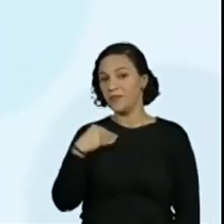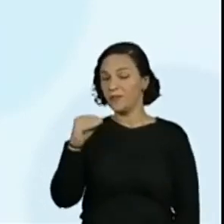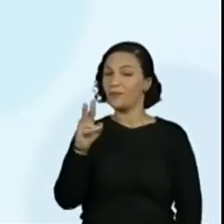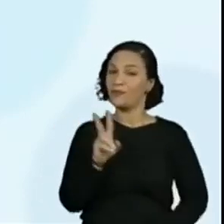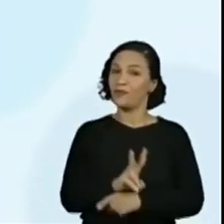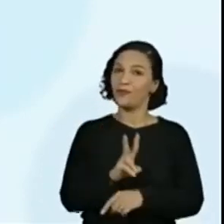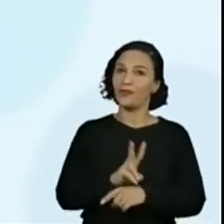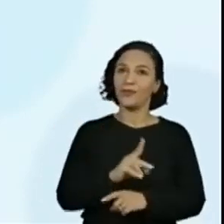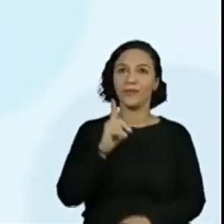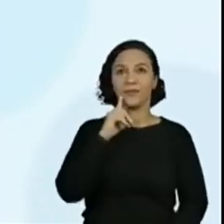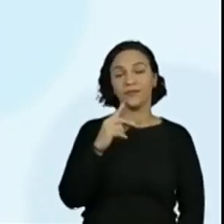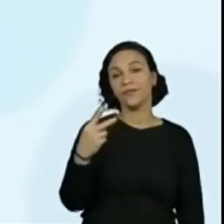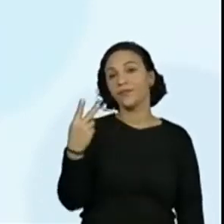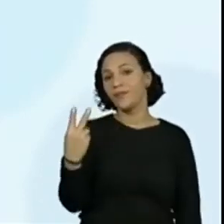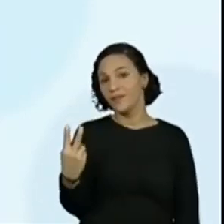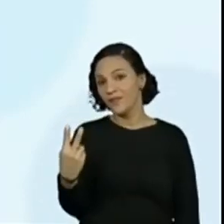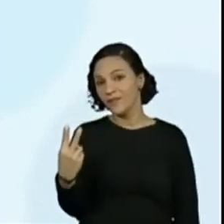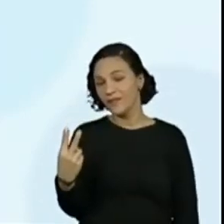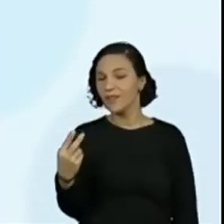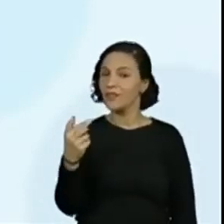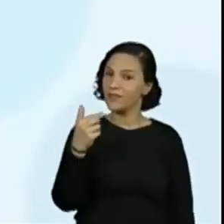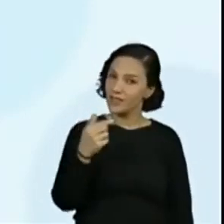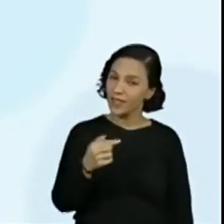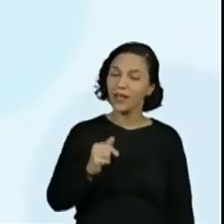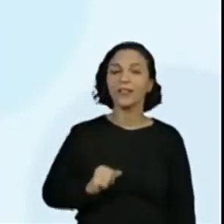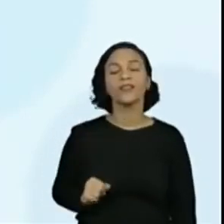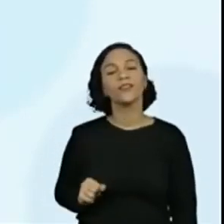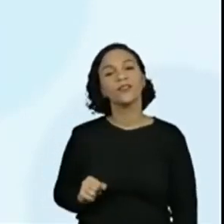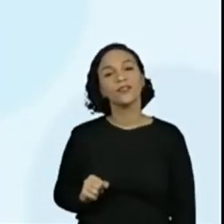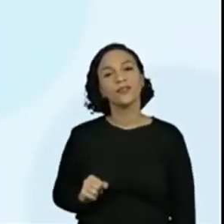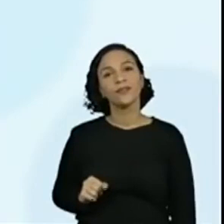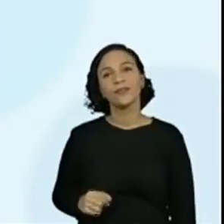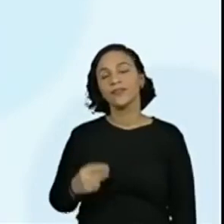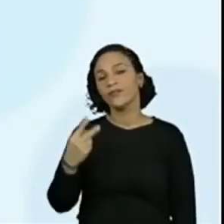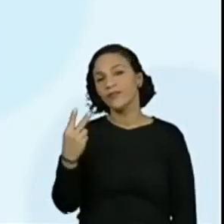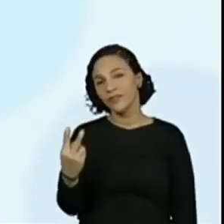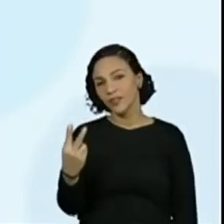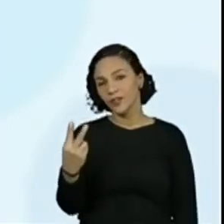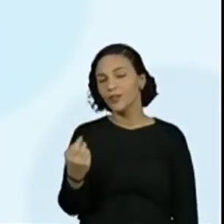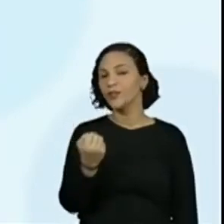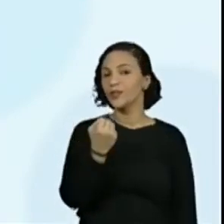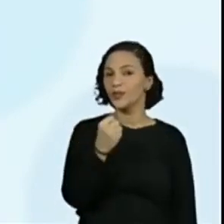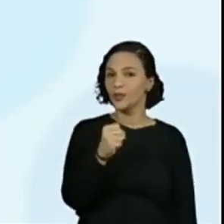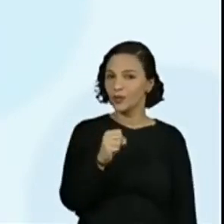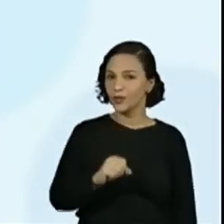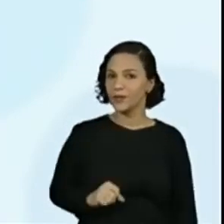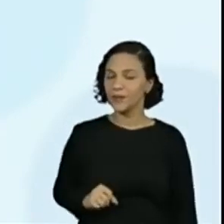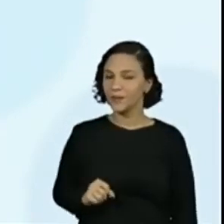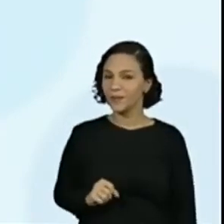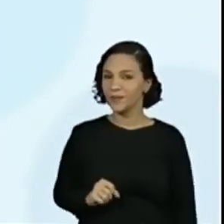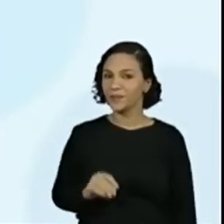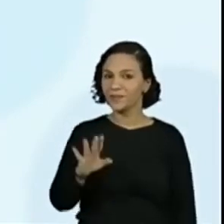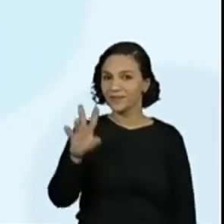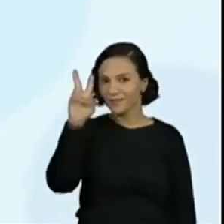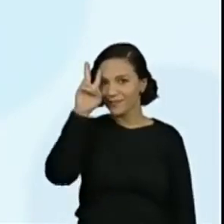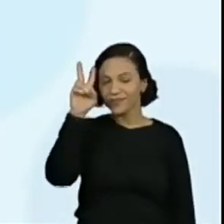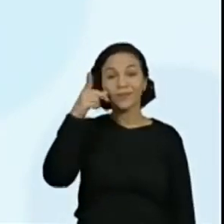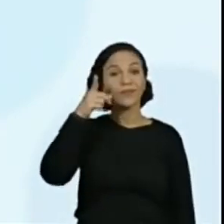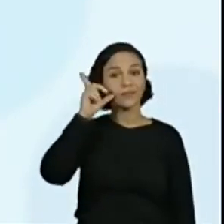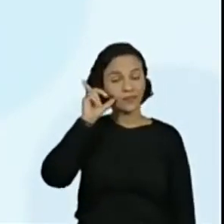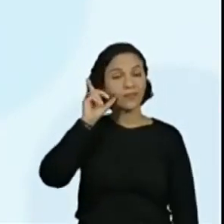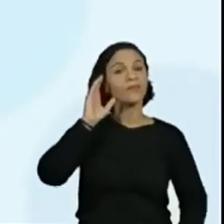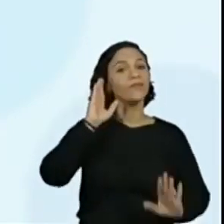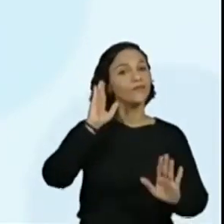Então, olha aqui. 27, 28, 8. Lembrando que a gente trabalhou isso